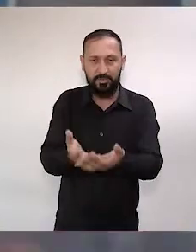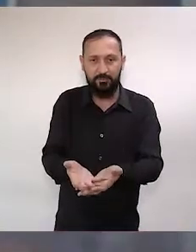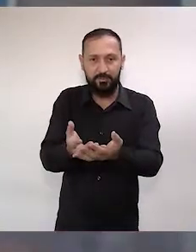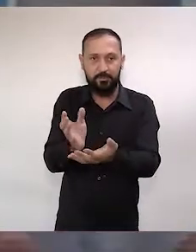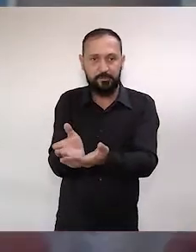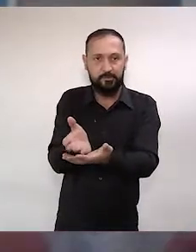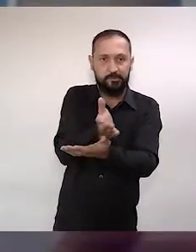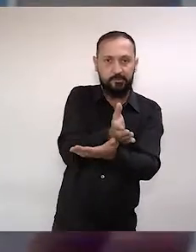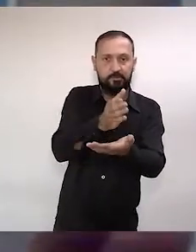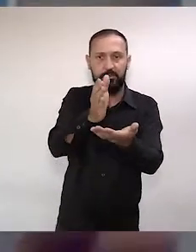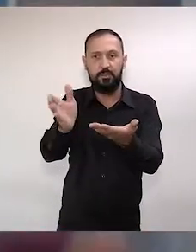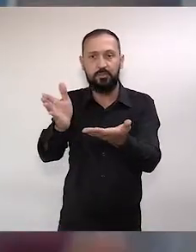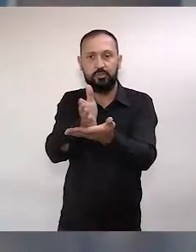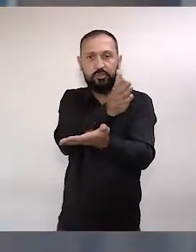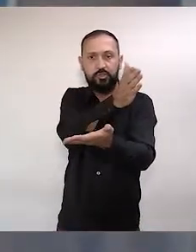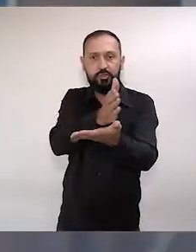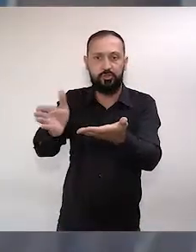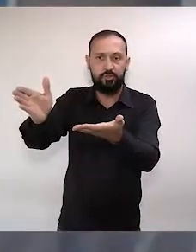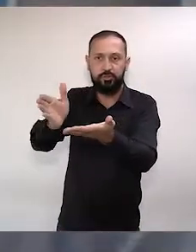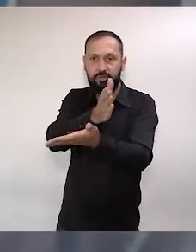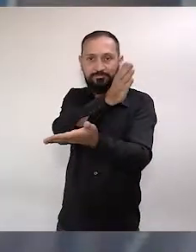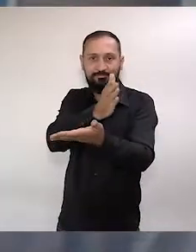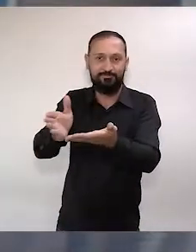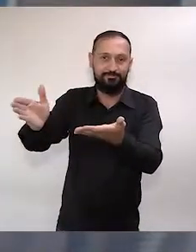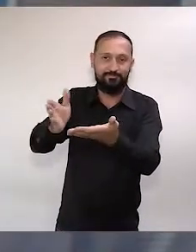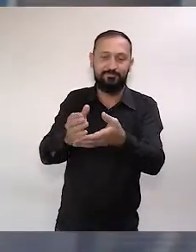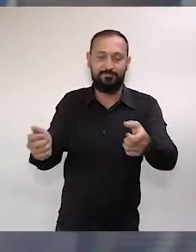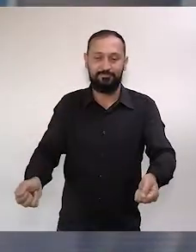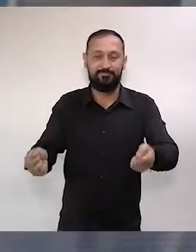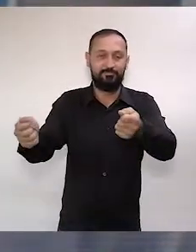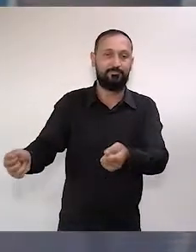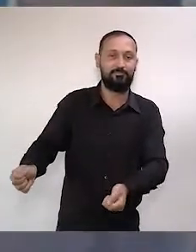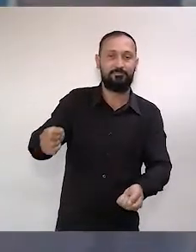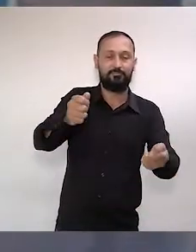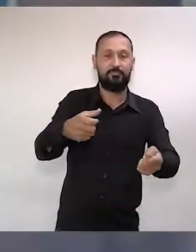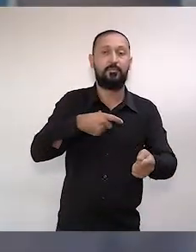uma peneira. Então, você vai utilizar